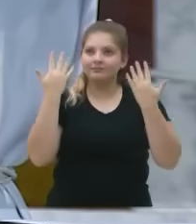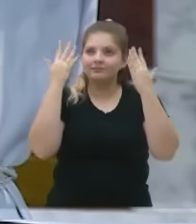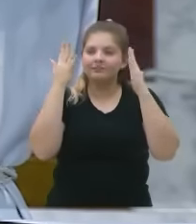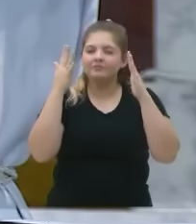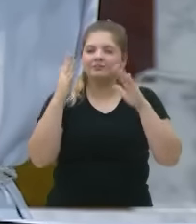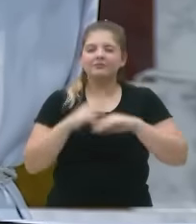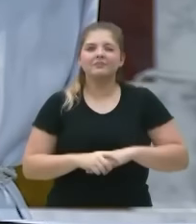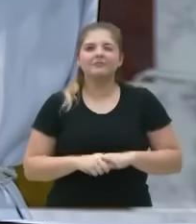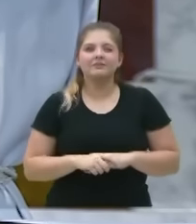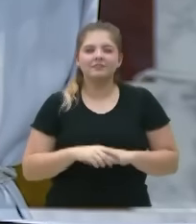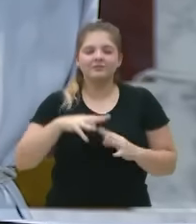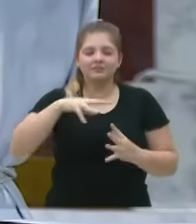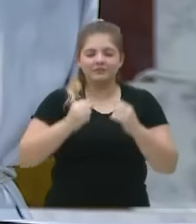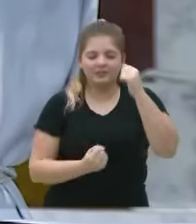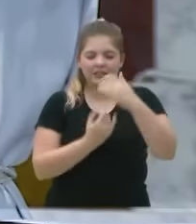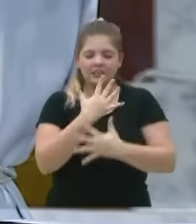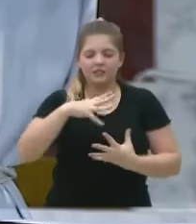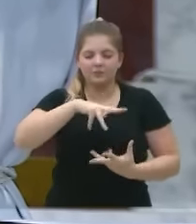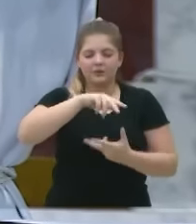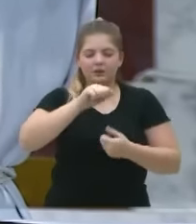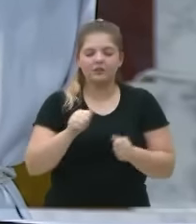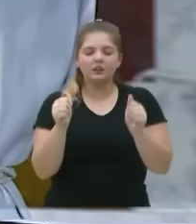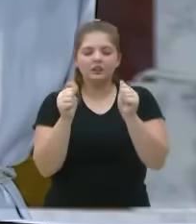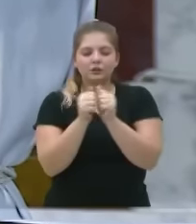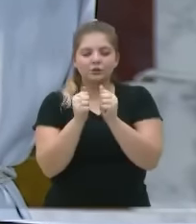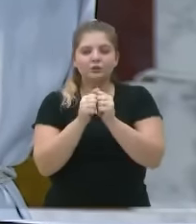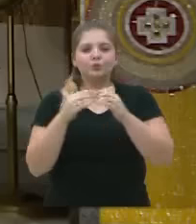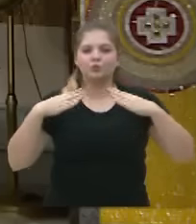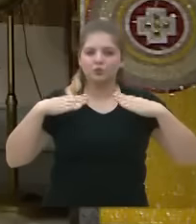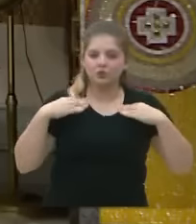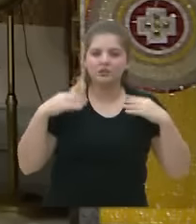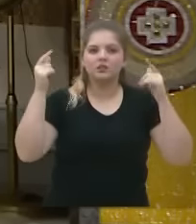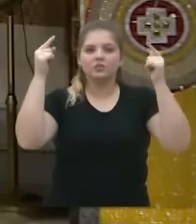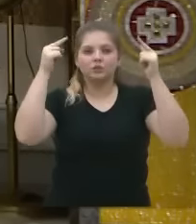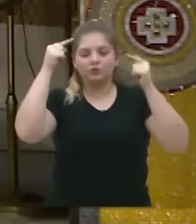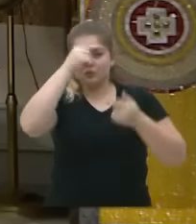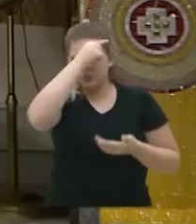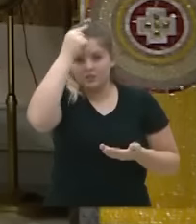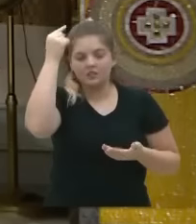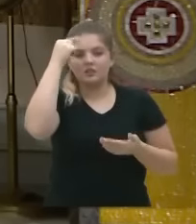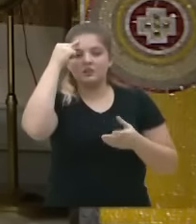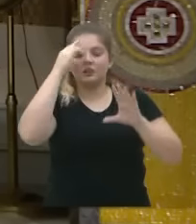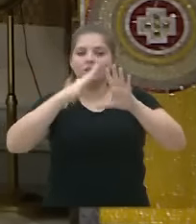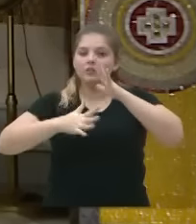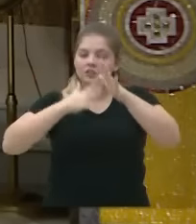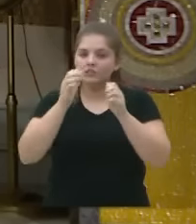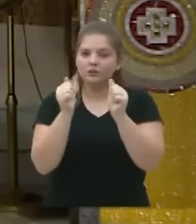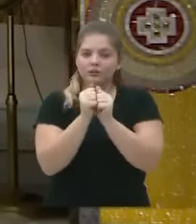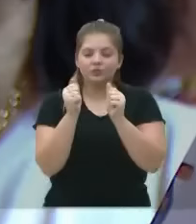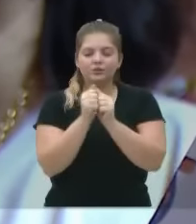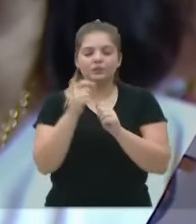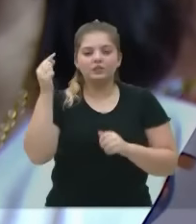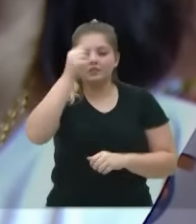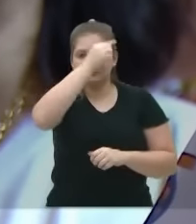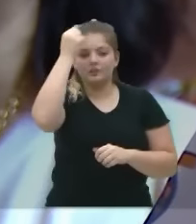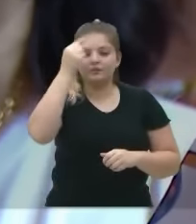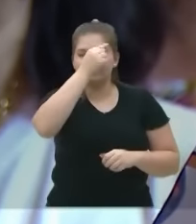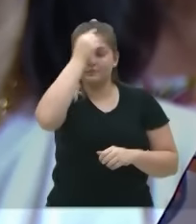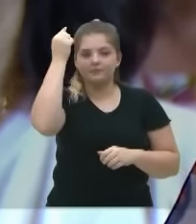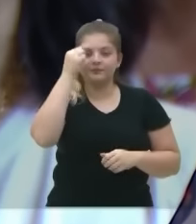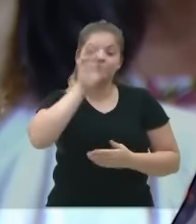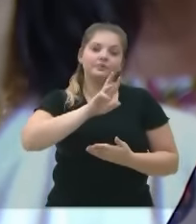as potestades angélicas proclamam o hino de vossa glória, dizendo a uma só voz: Santo, Santo,